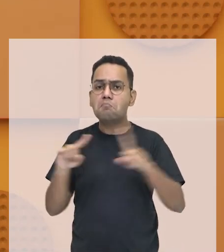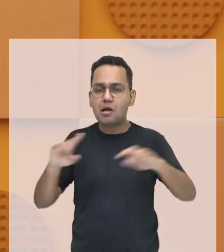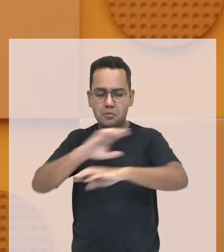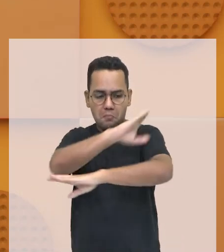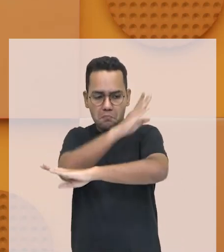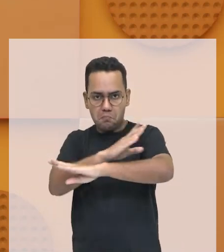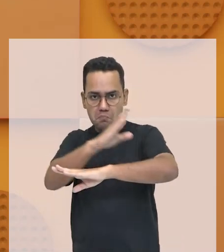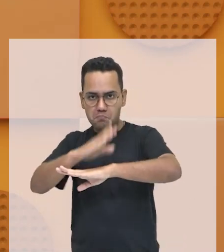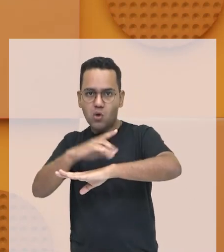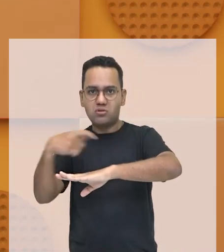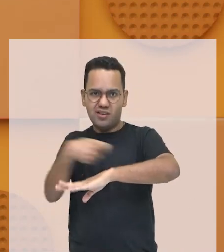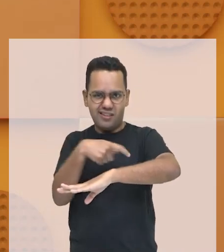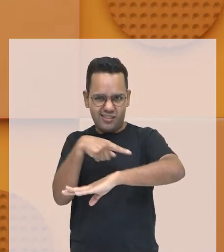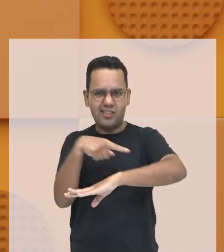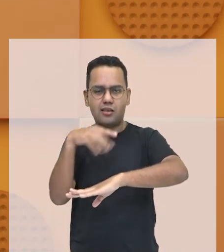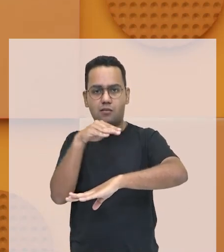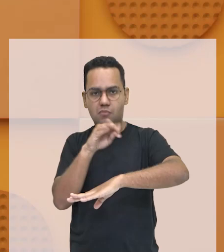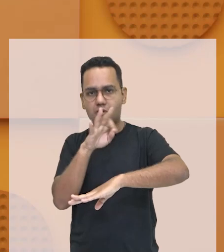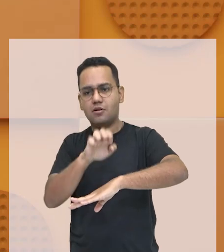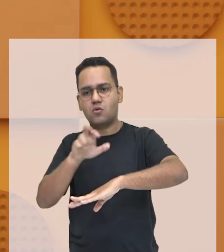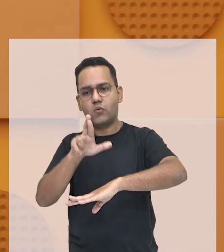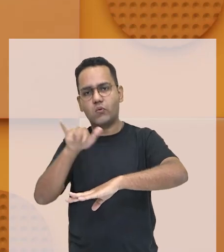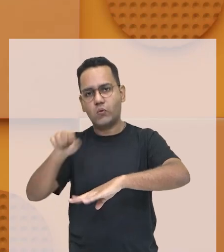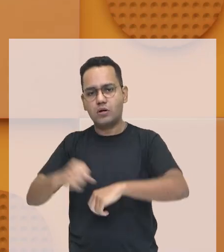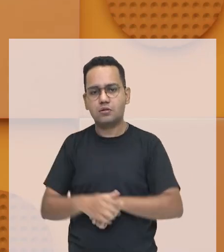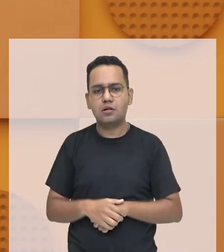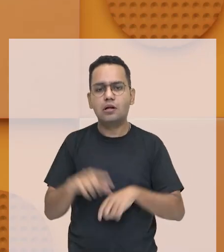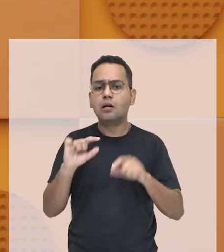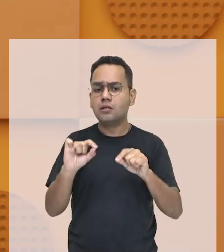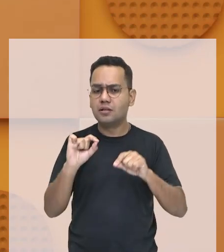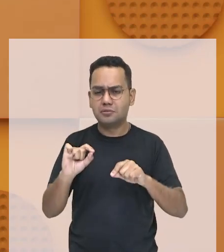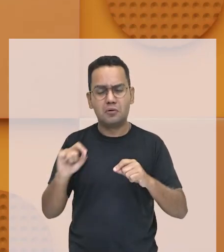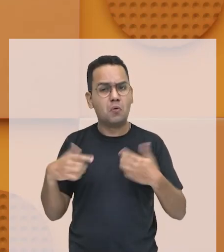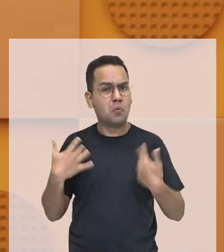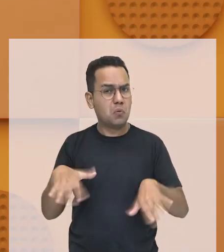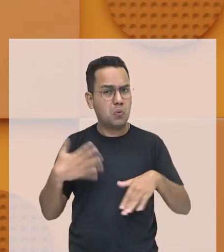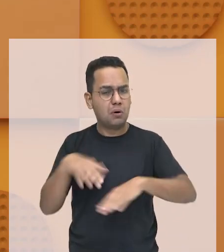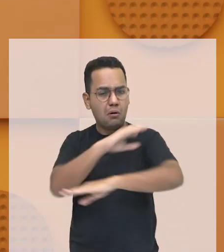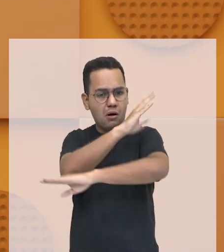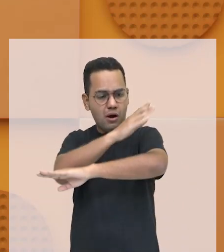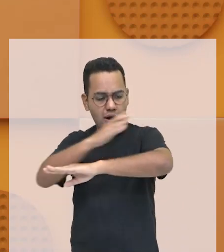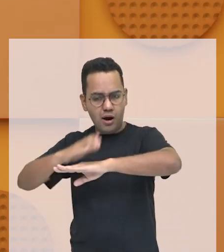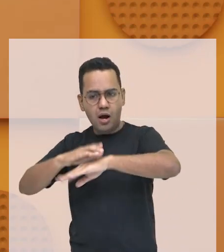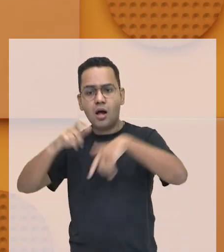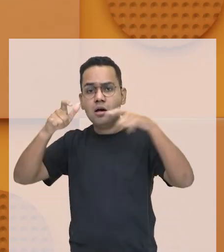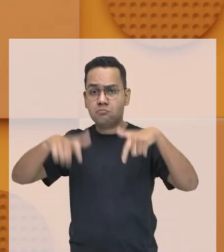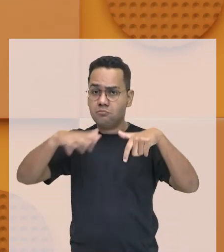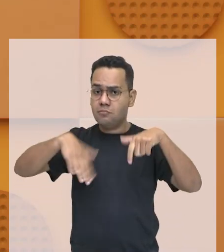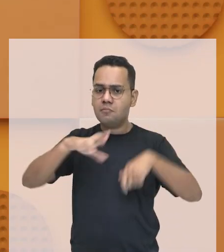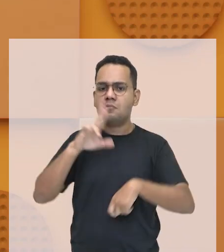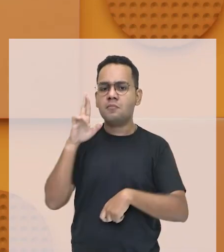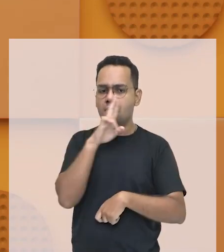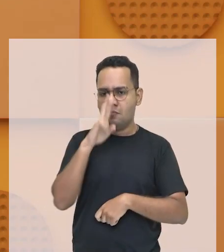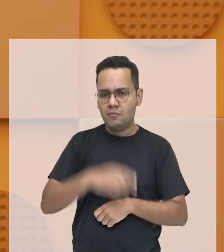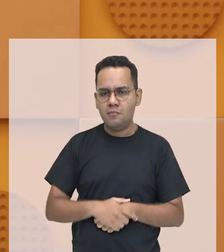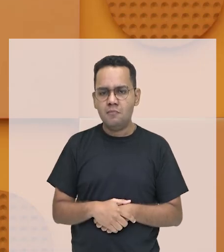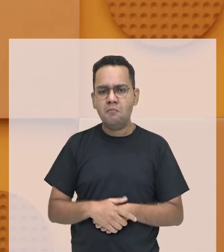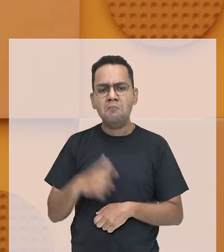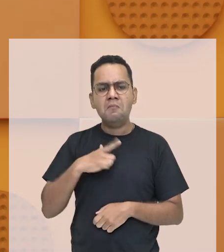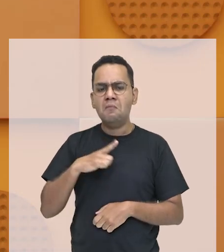Urais formam uma extensa cordilheira montanhosa, localizada na Rússia, com cerca